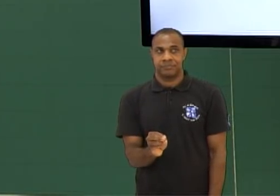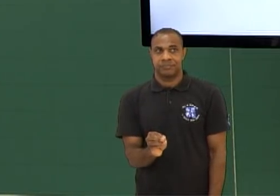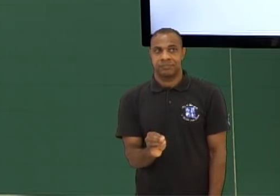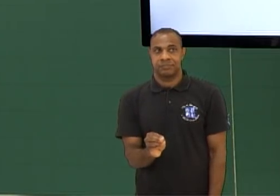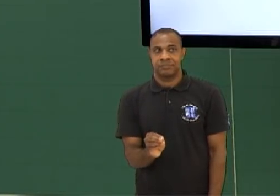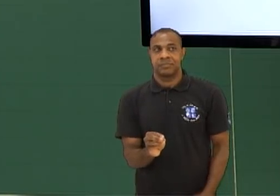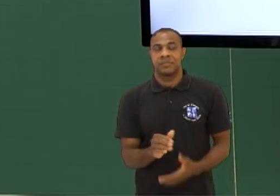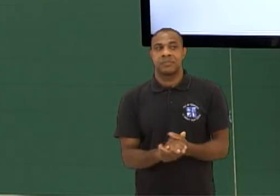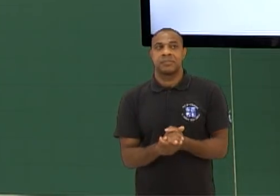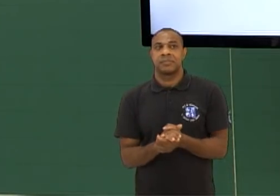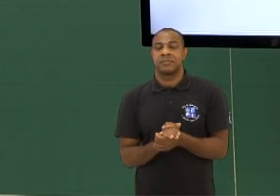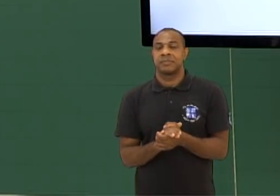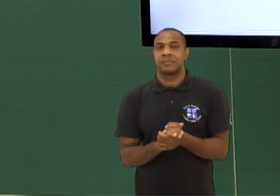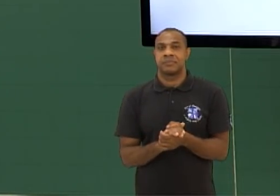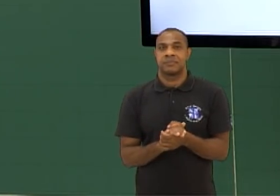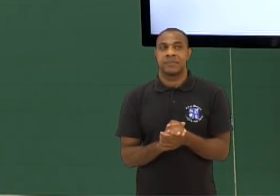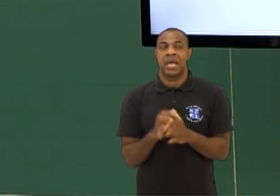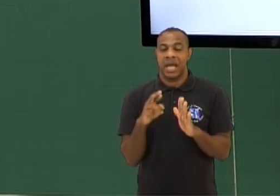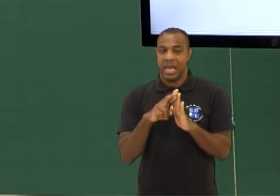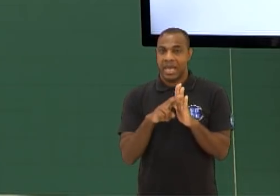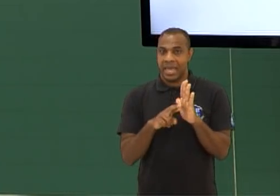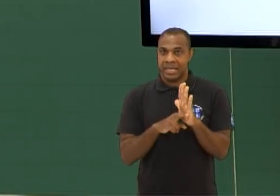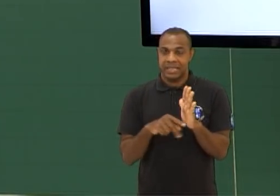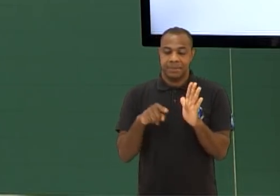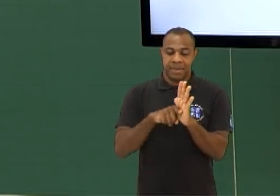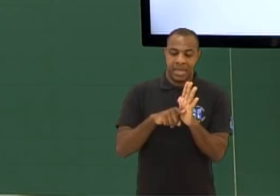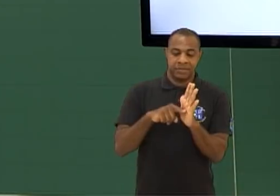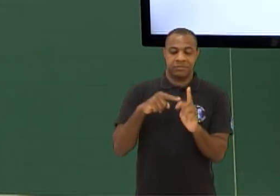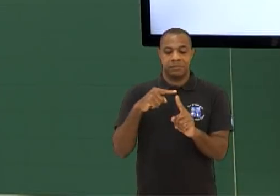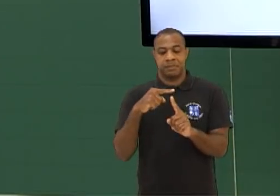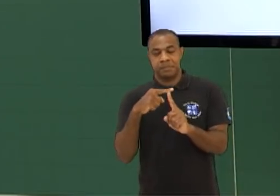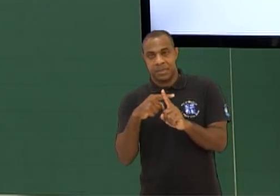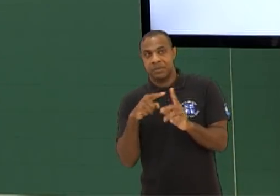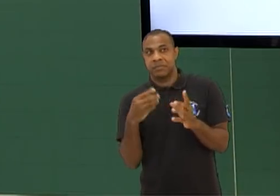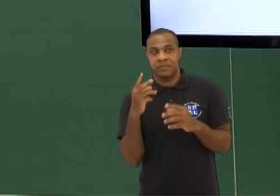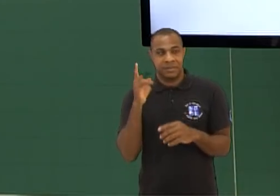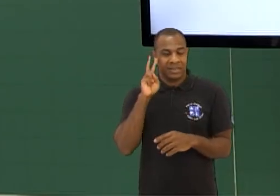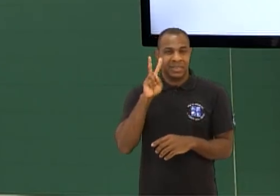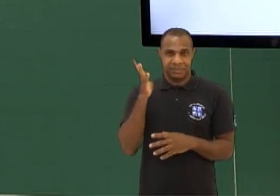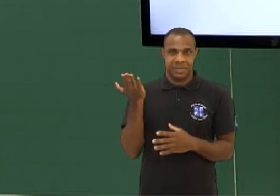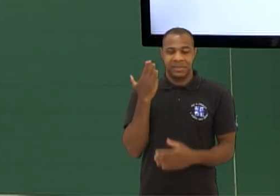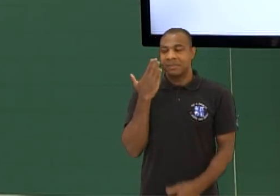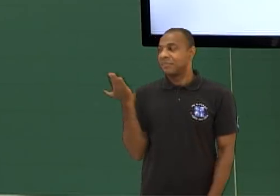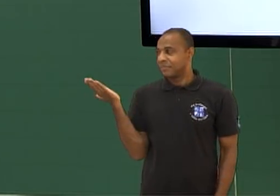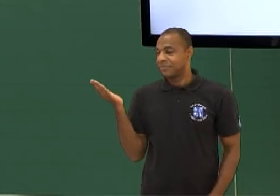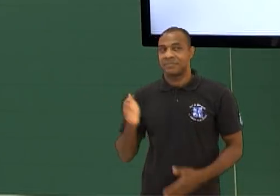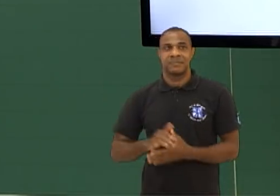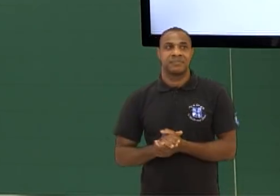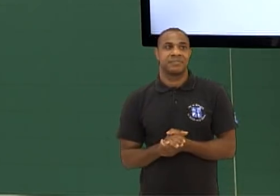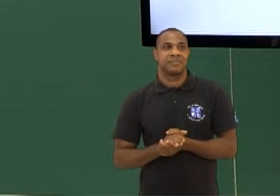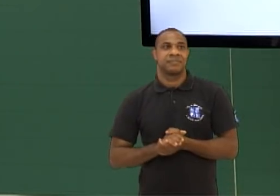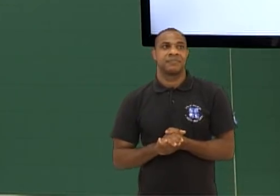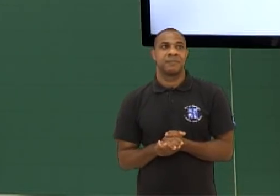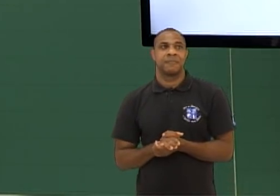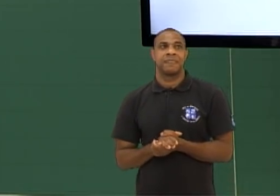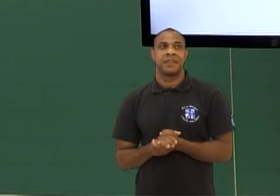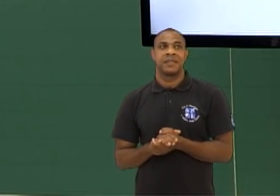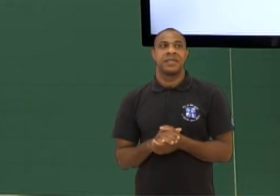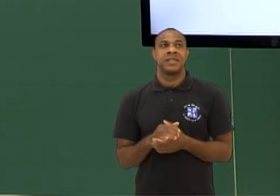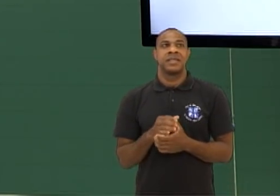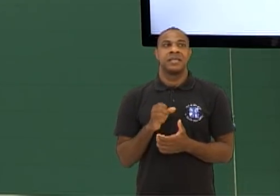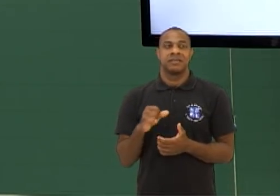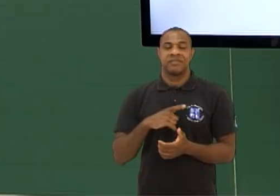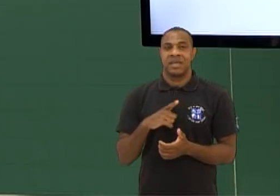Número positivo vezes número negativo dá número negativo. Porque é como se eu tivesse duas dívidas